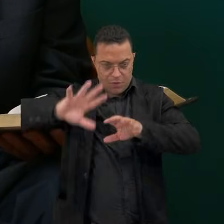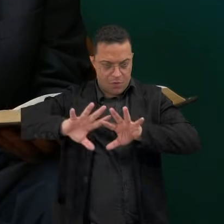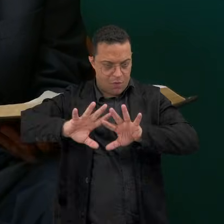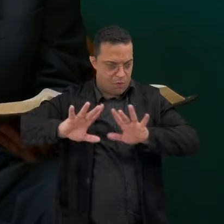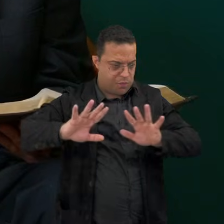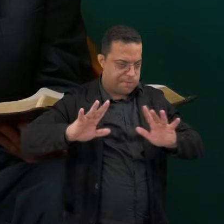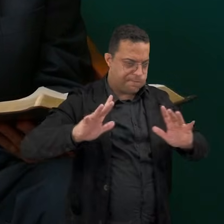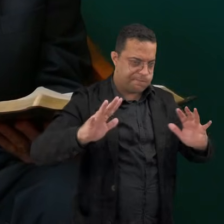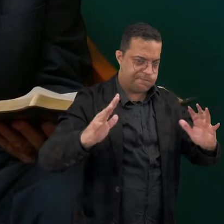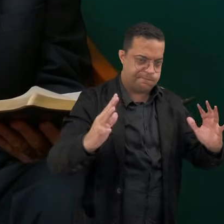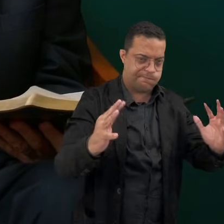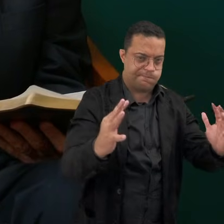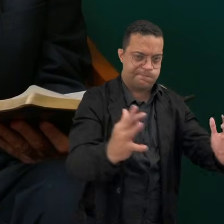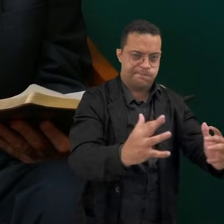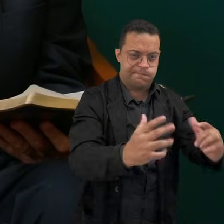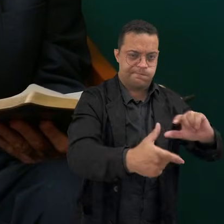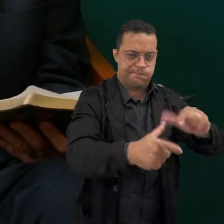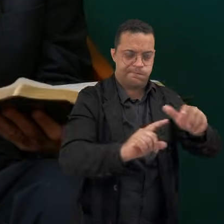de Tito. Sim.